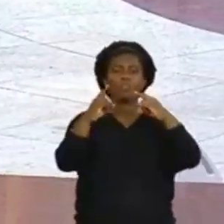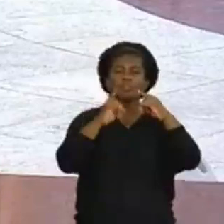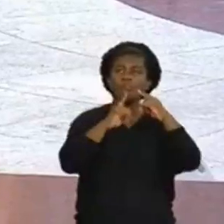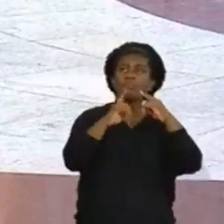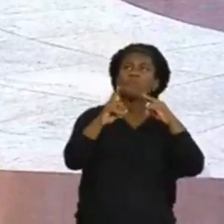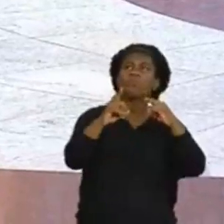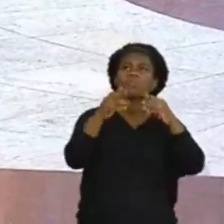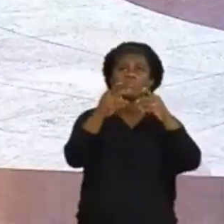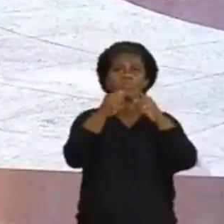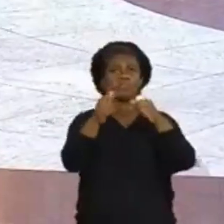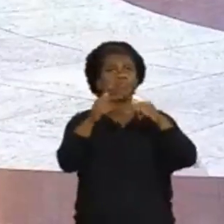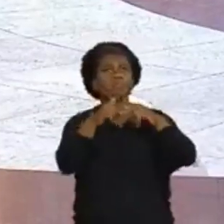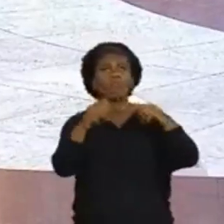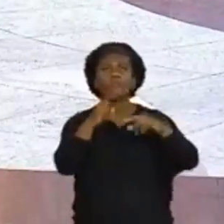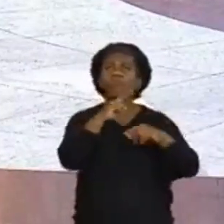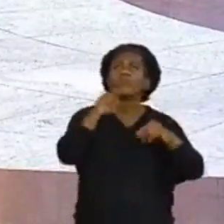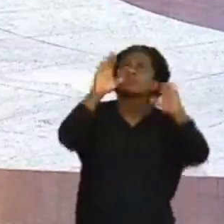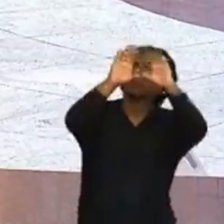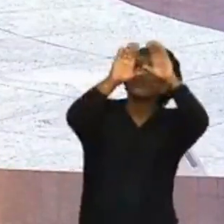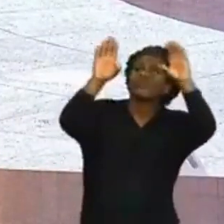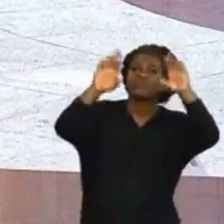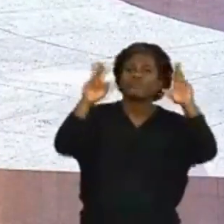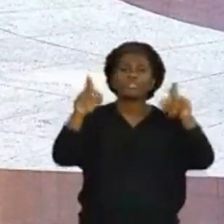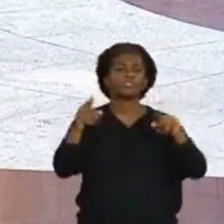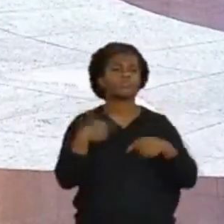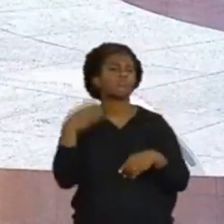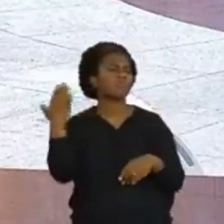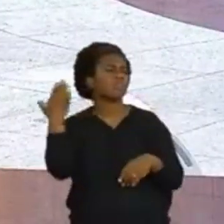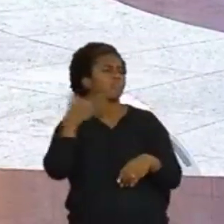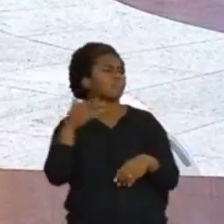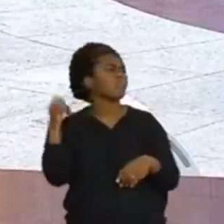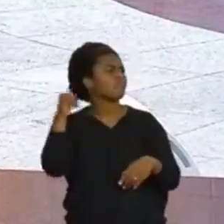em Israel algumas vezes e no Egito também,